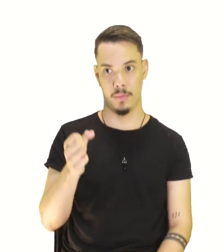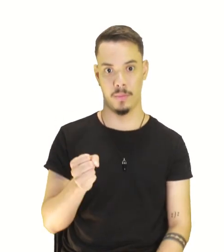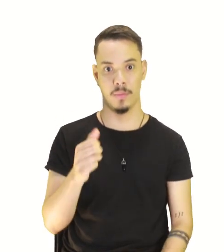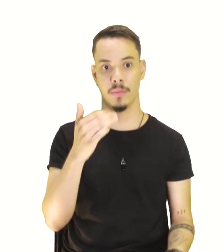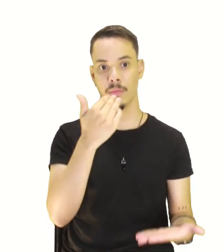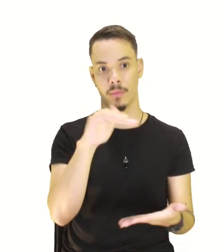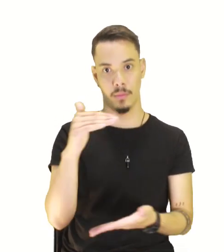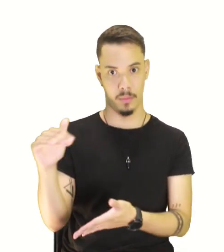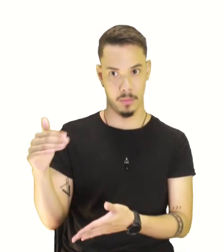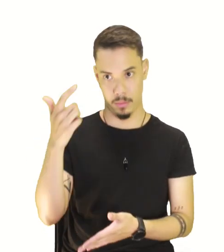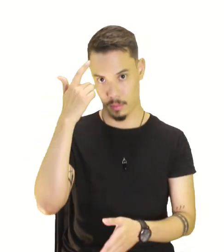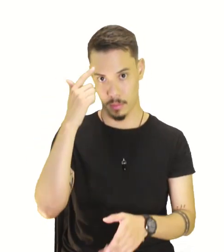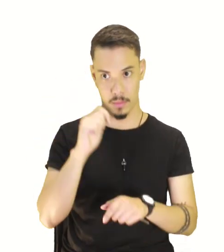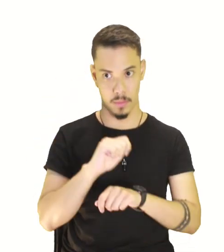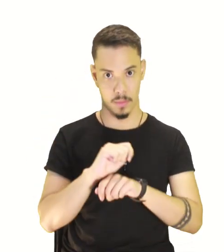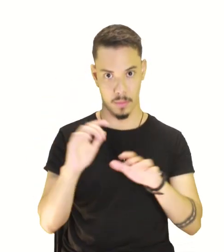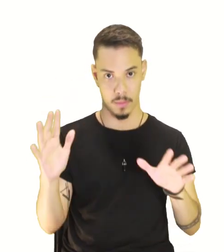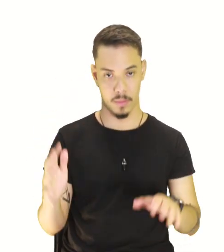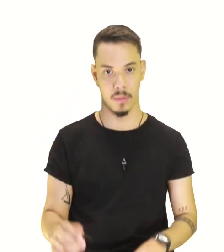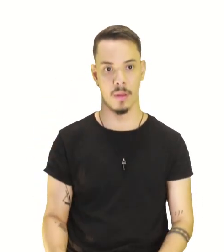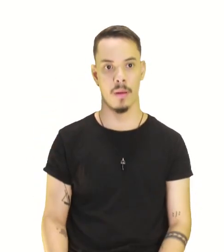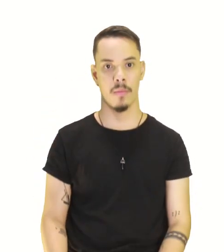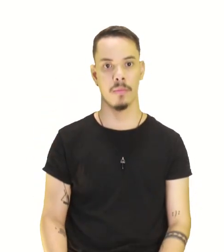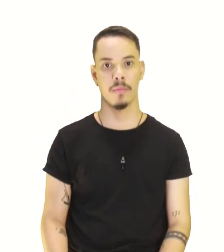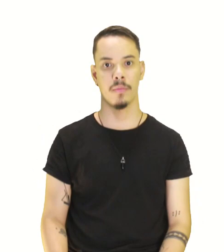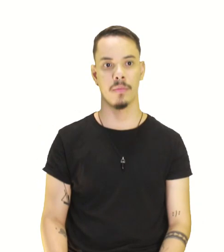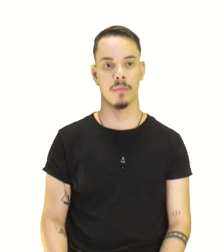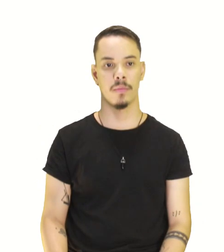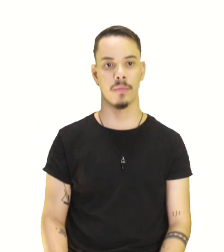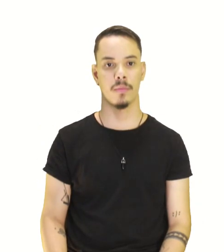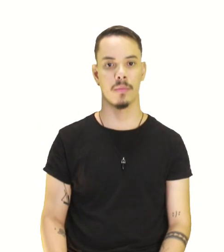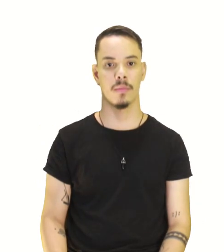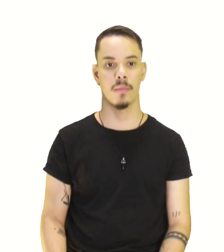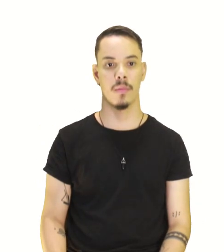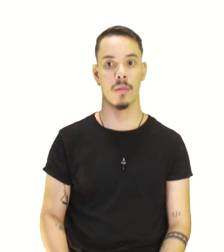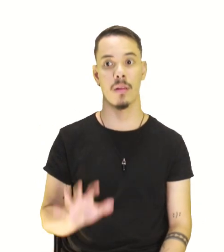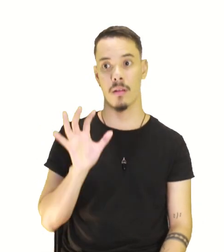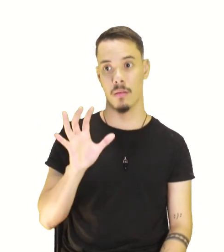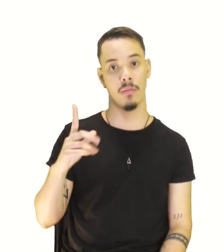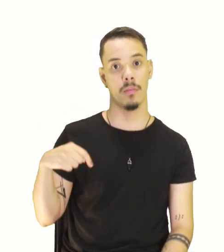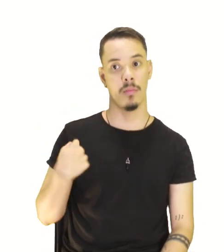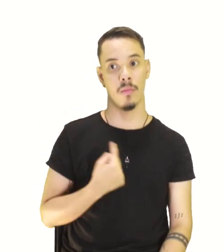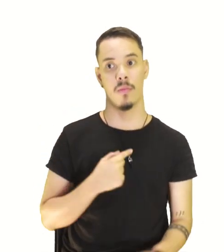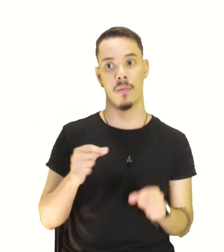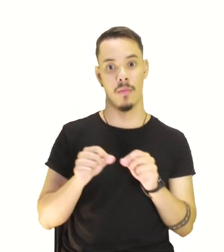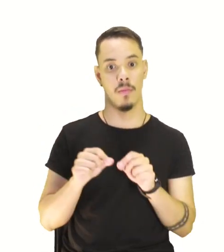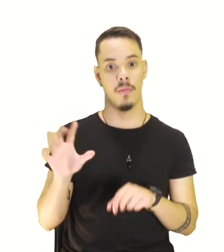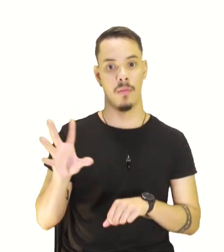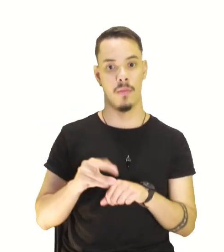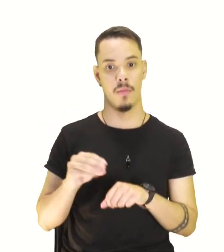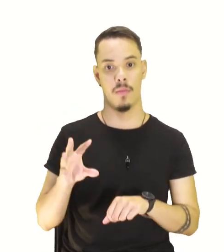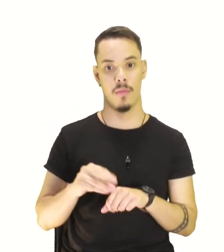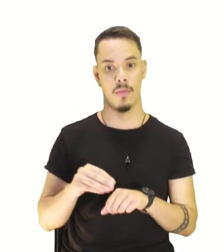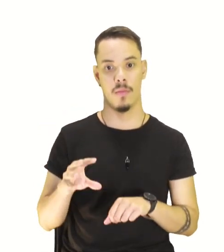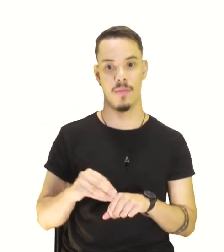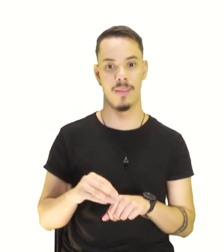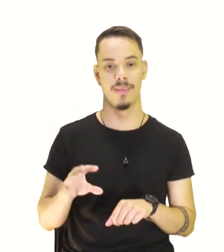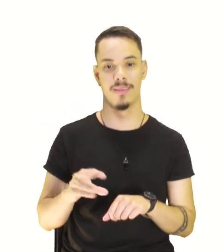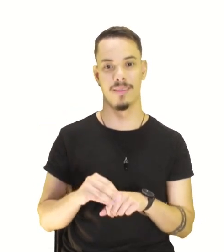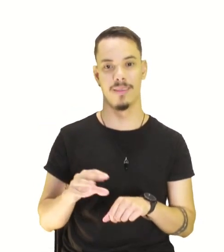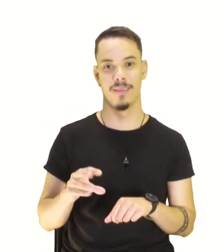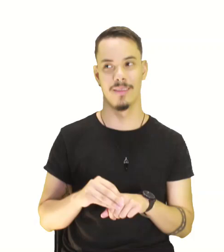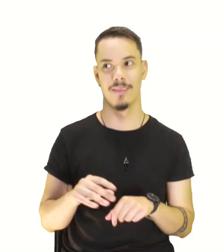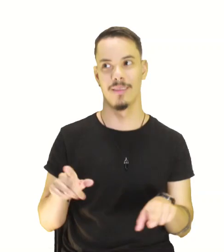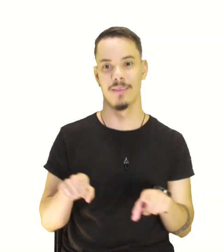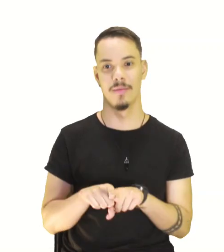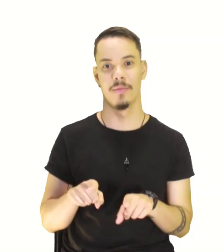né? É clara, tá bom? Mais um exemplo, vamos lá? Vamos lá. E assim a gente vai construindo o nosso conhecimento, Isso. né? Elas seguem no